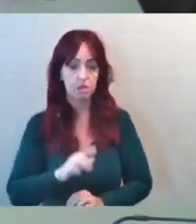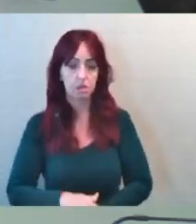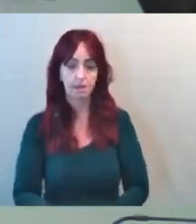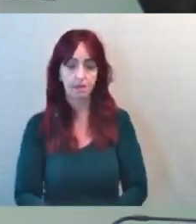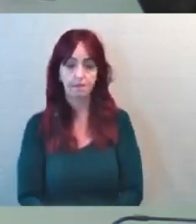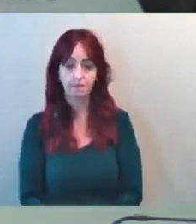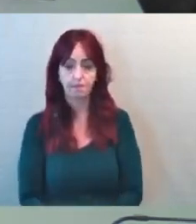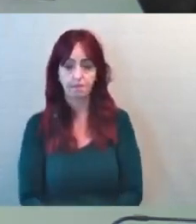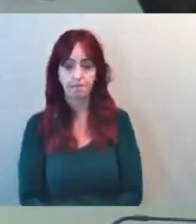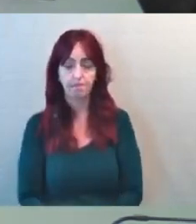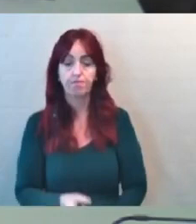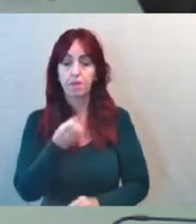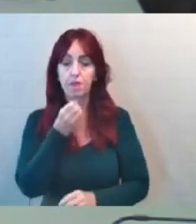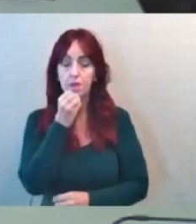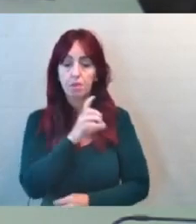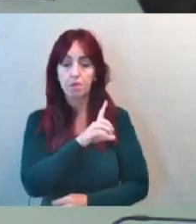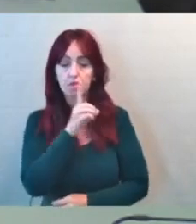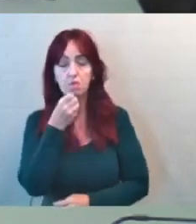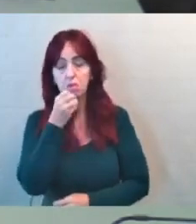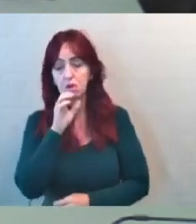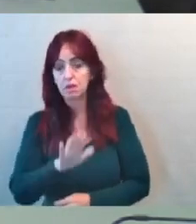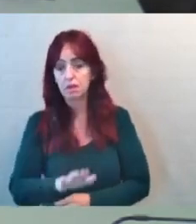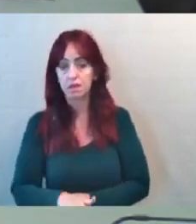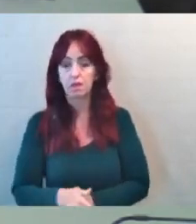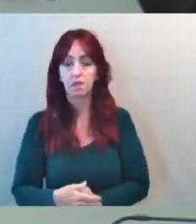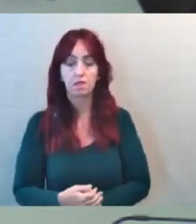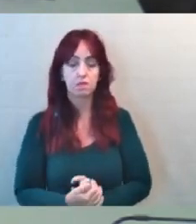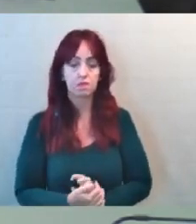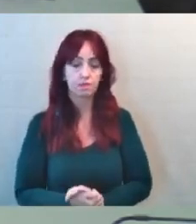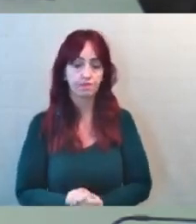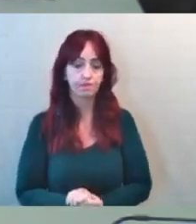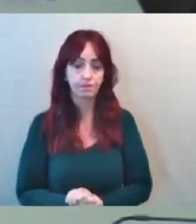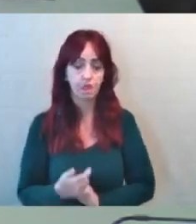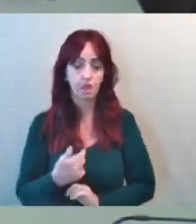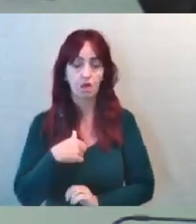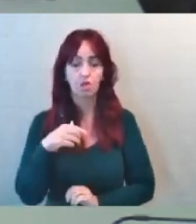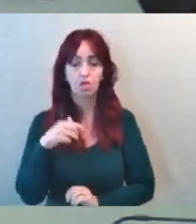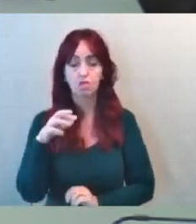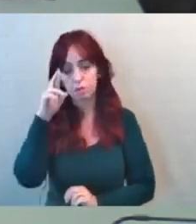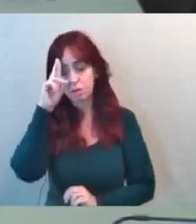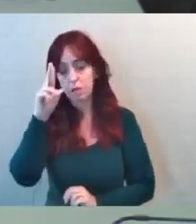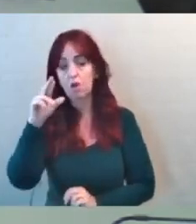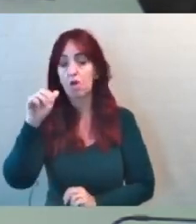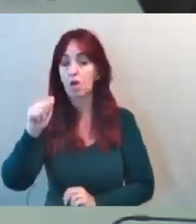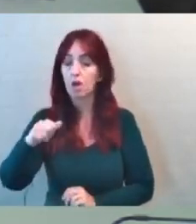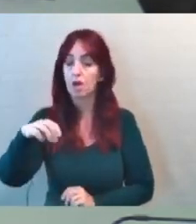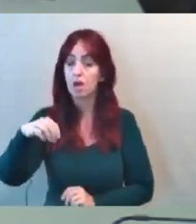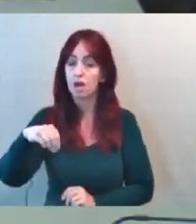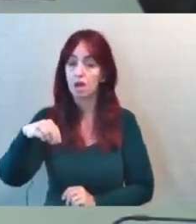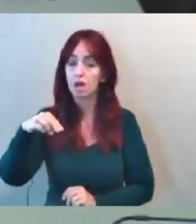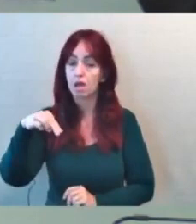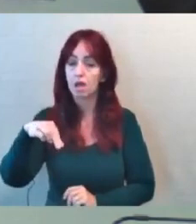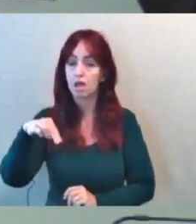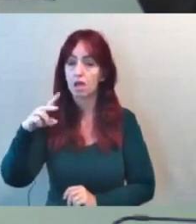Bom dia, boa tarde para todos, senhor André. A minha